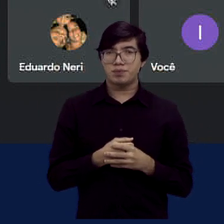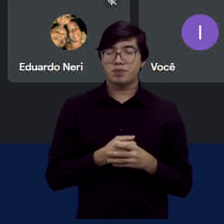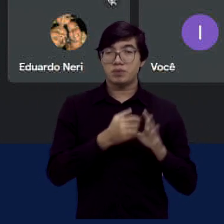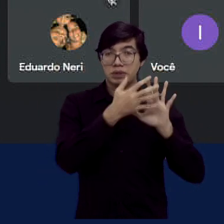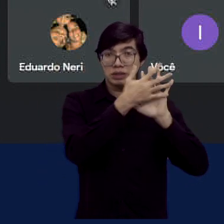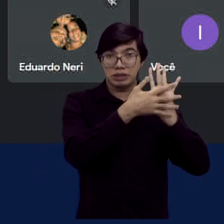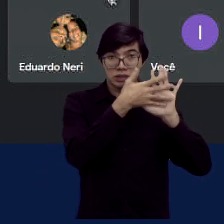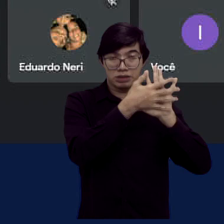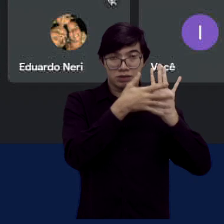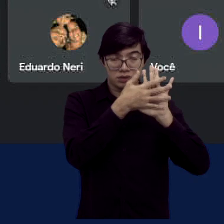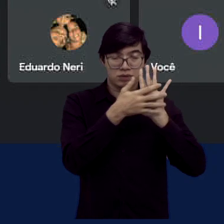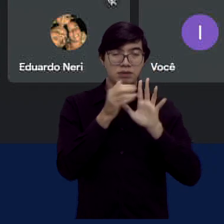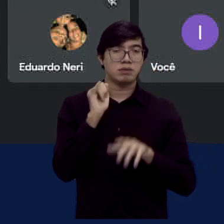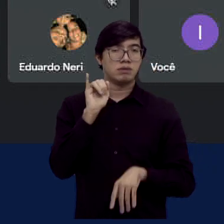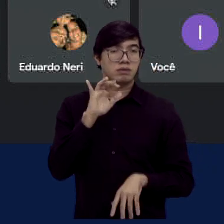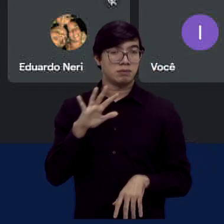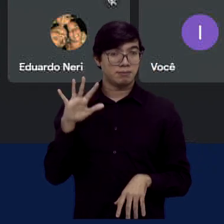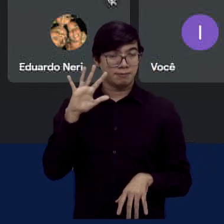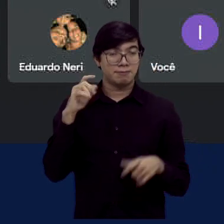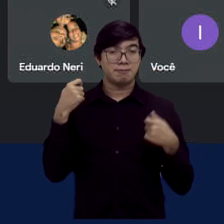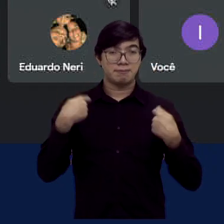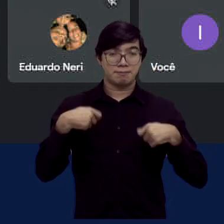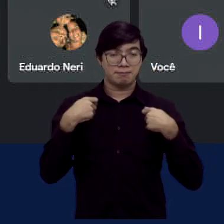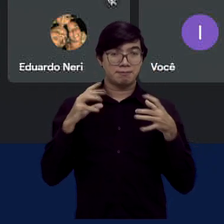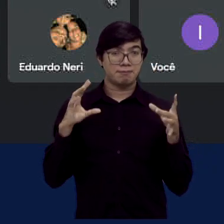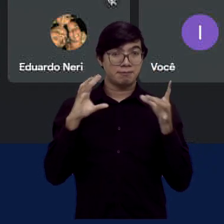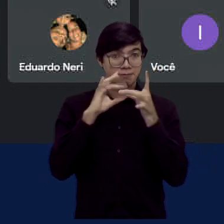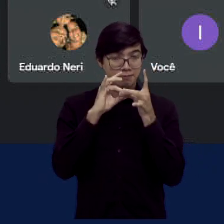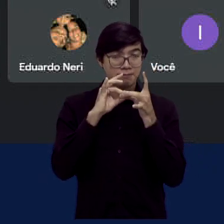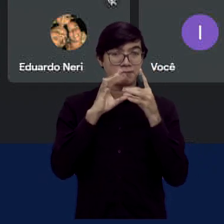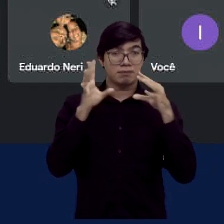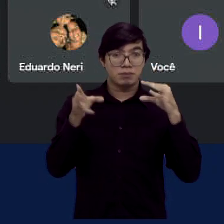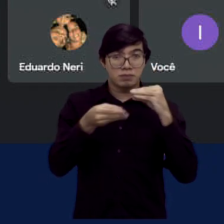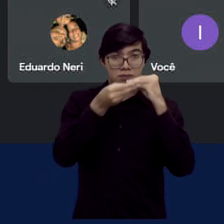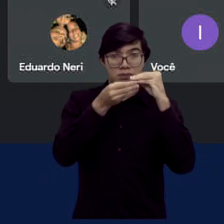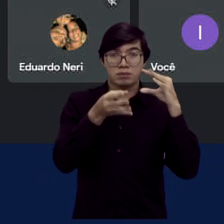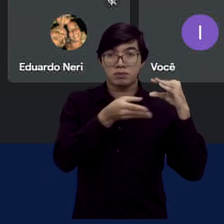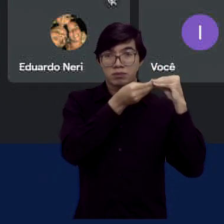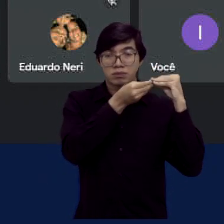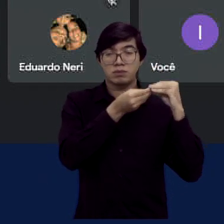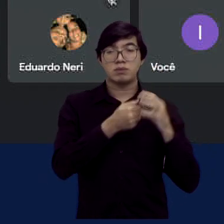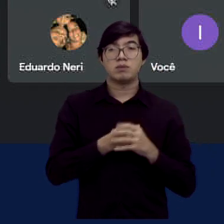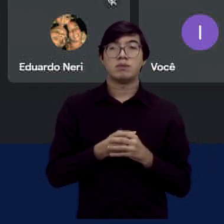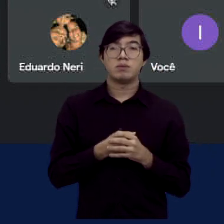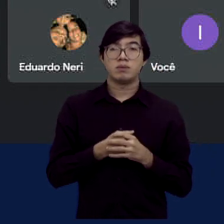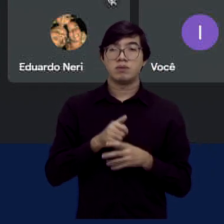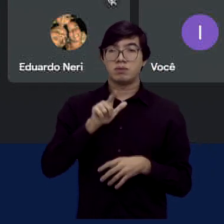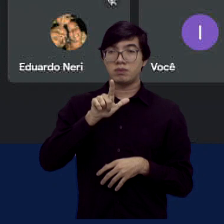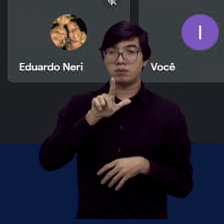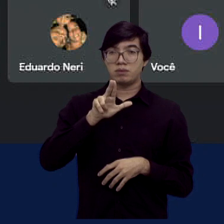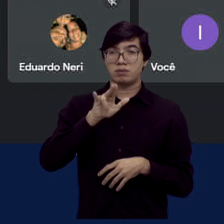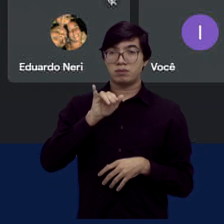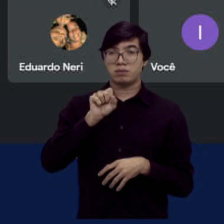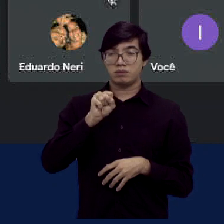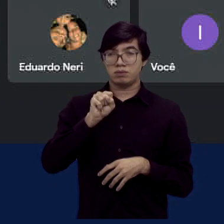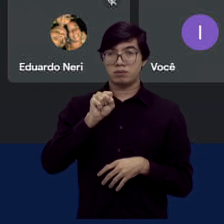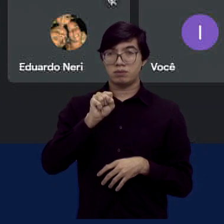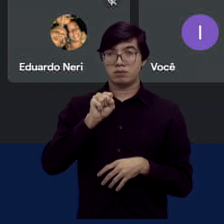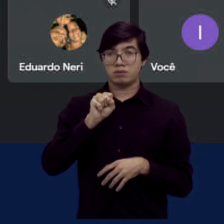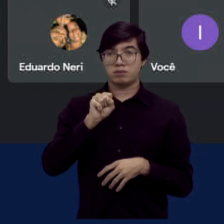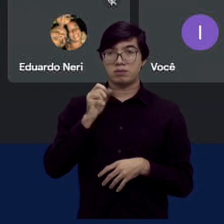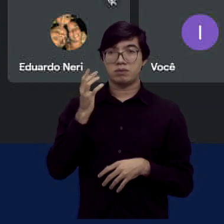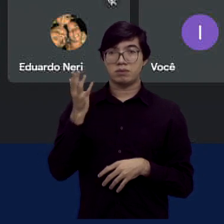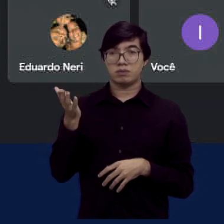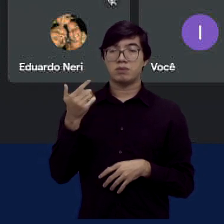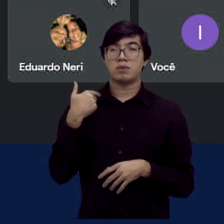andar juntos, eles não podem andar separados. O Luiz Antônio Carini, que é um dos maiores, fez um livro